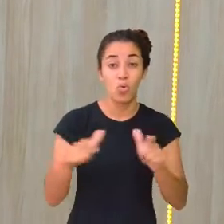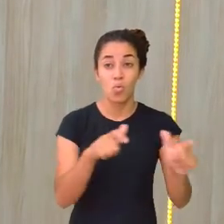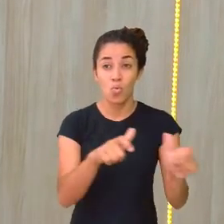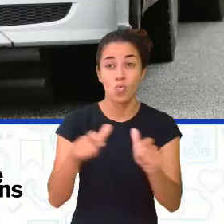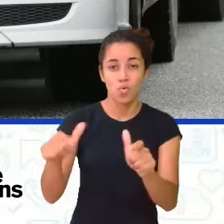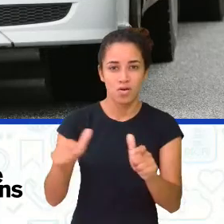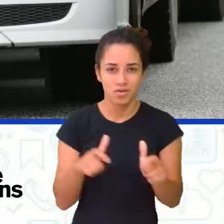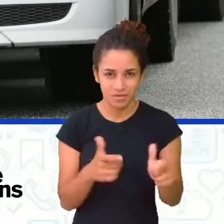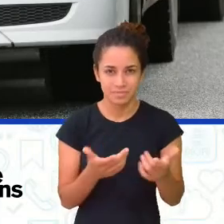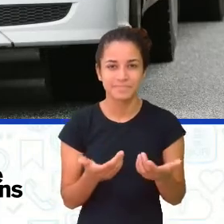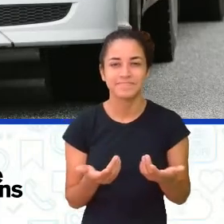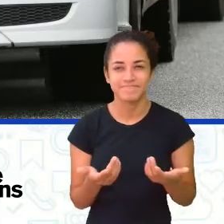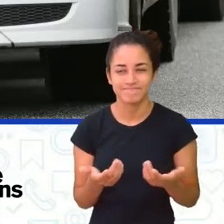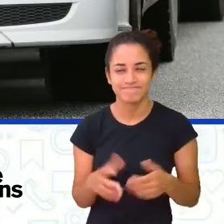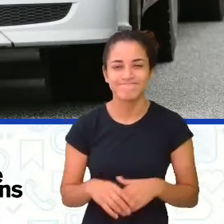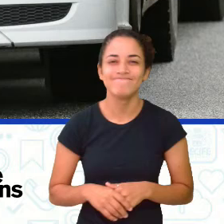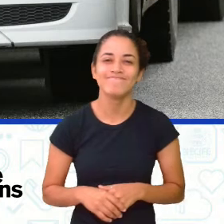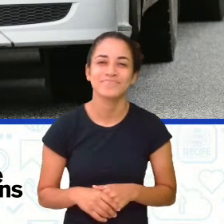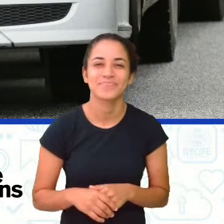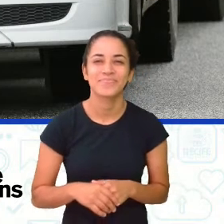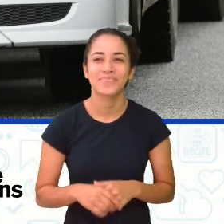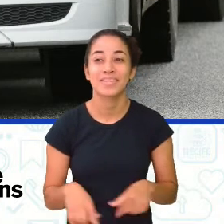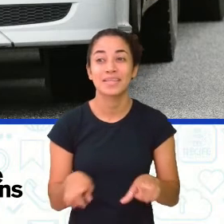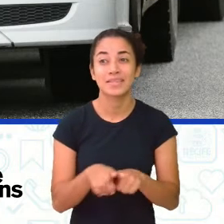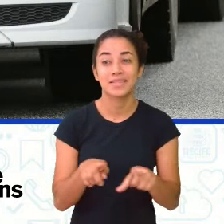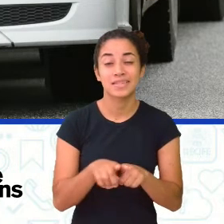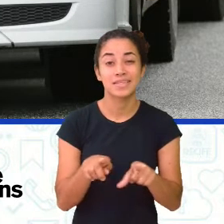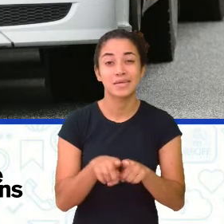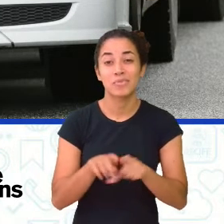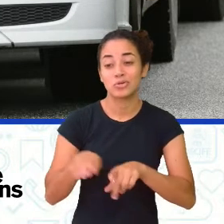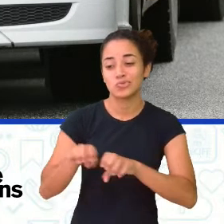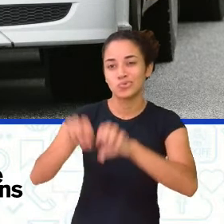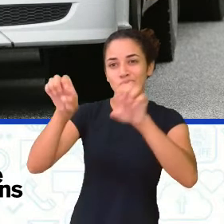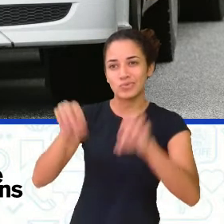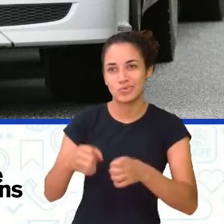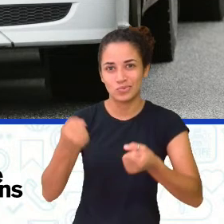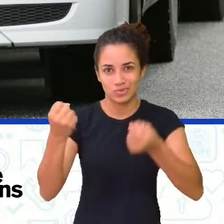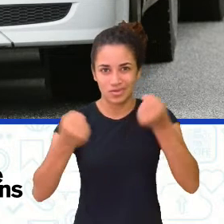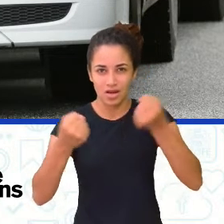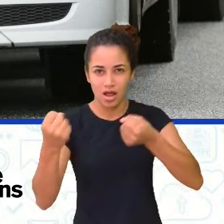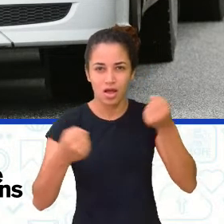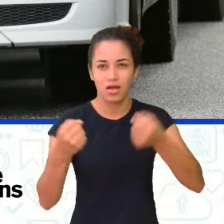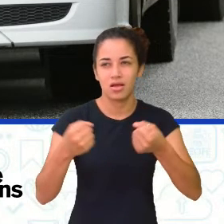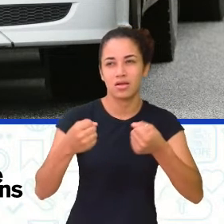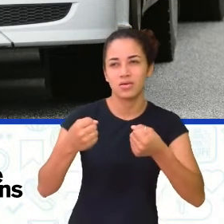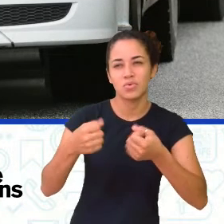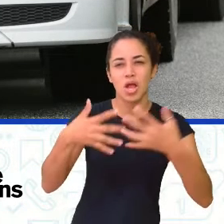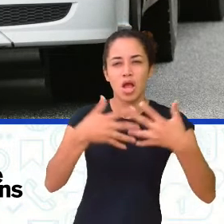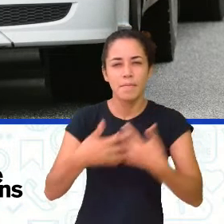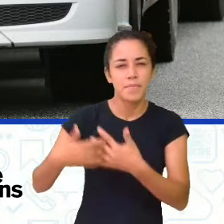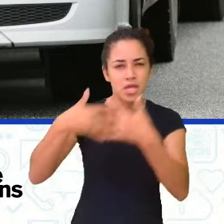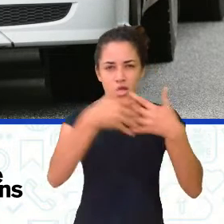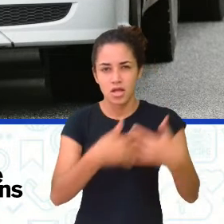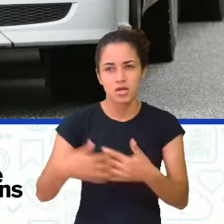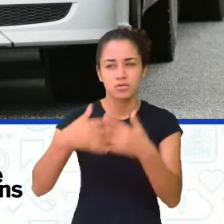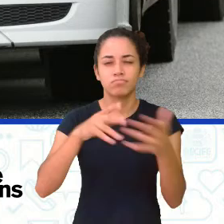mais ampla, Juninho. A infraestrutura de transportes, olha aí o tamanho que vai...